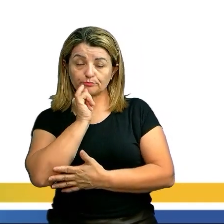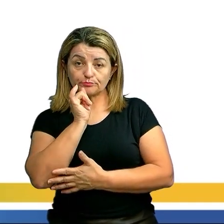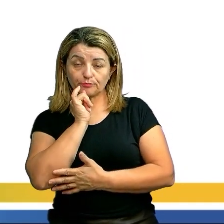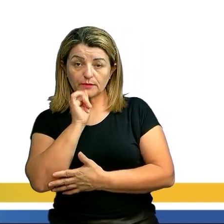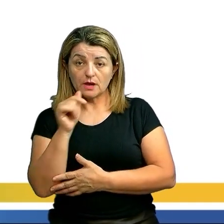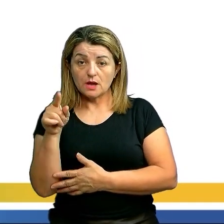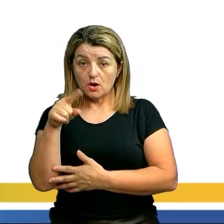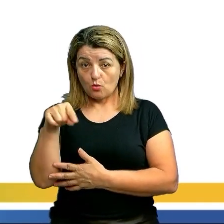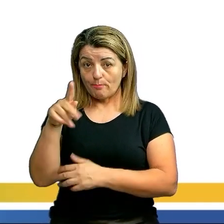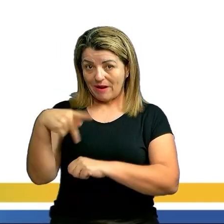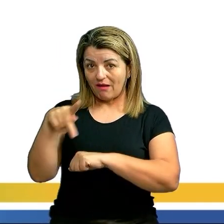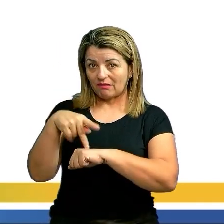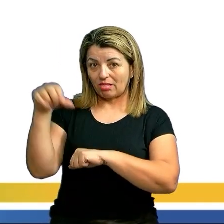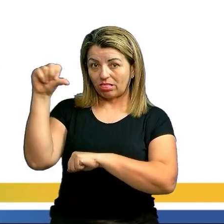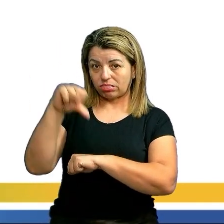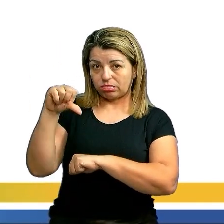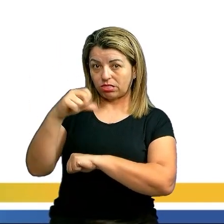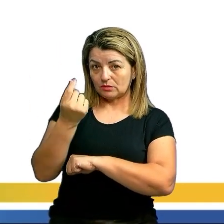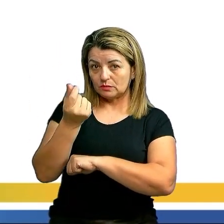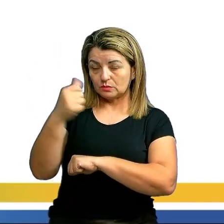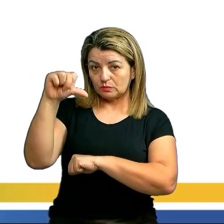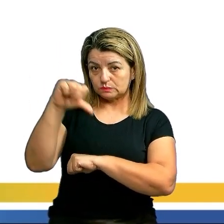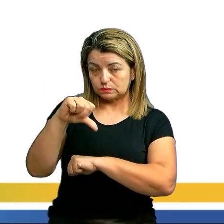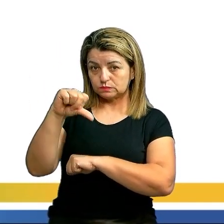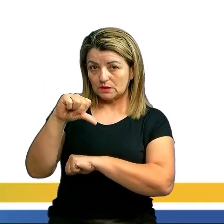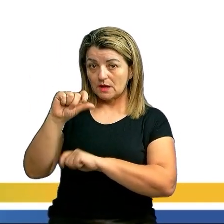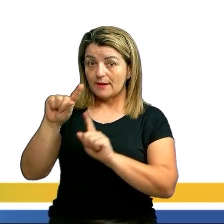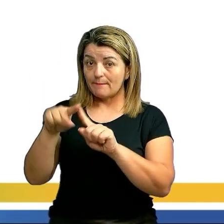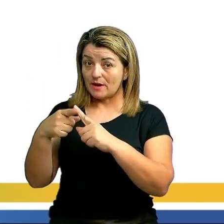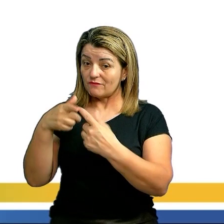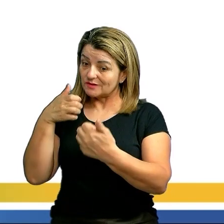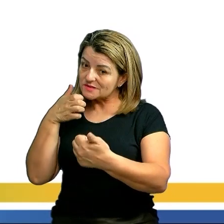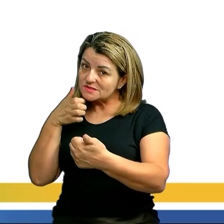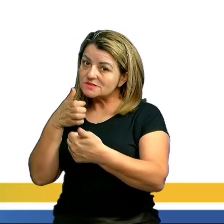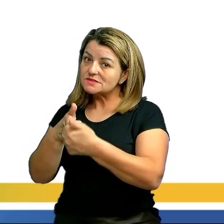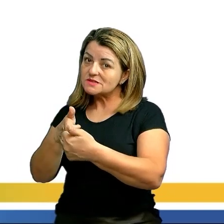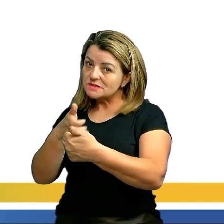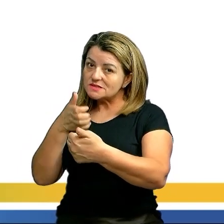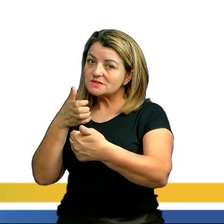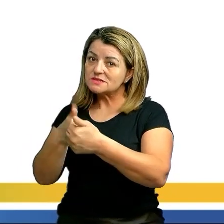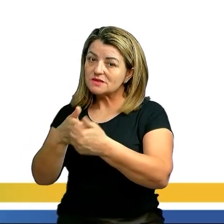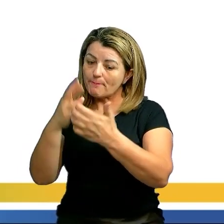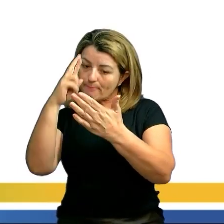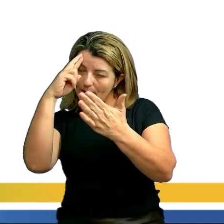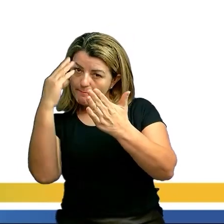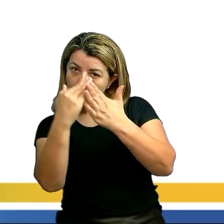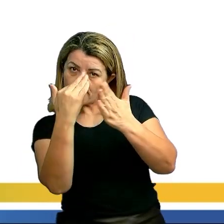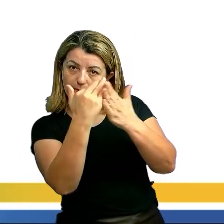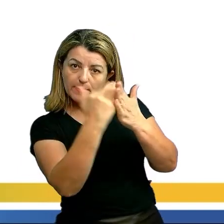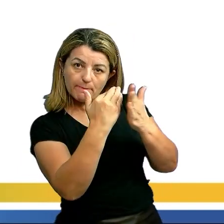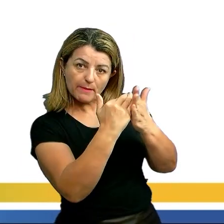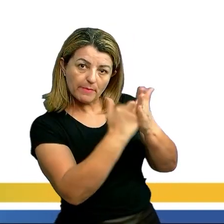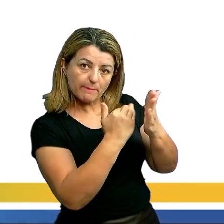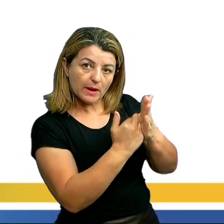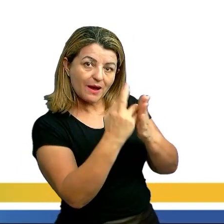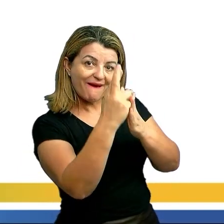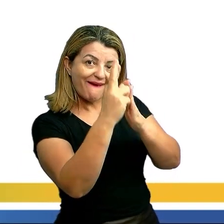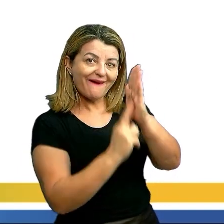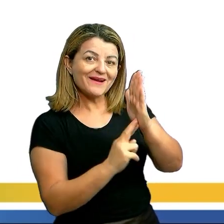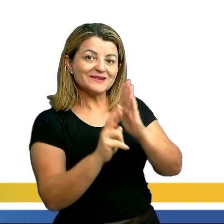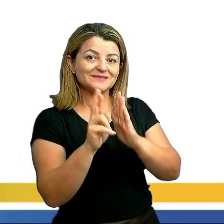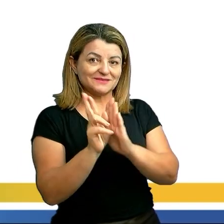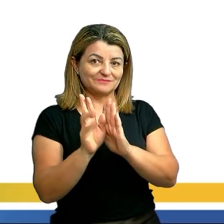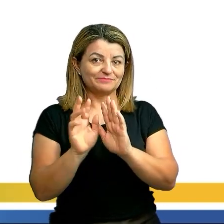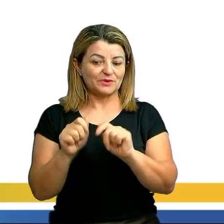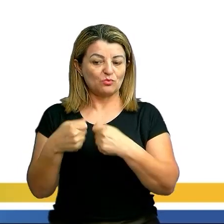está em crise, mas você vai ter que seguir aqui as nossas regras para que eu conceda esse empréstimo a